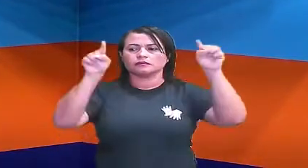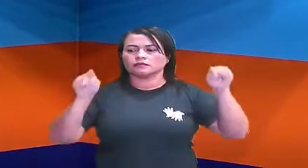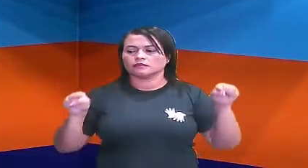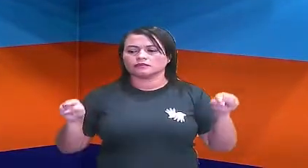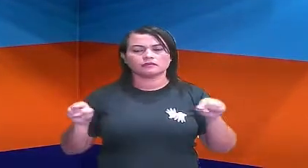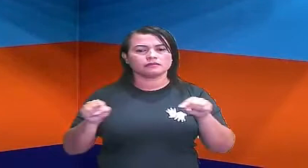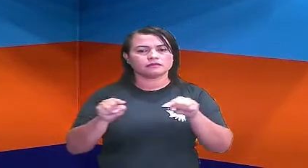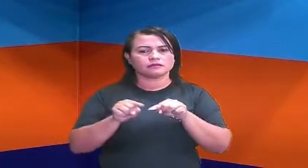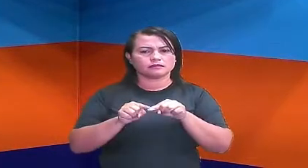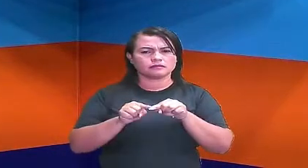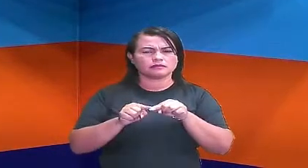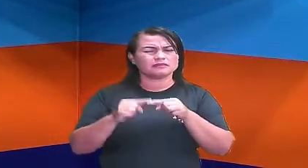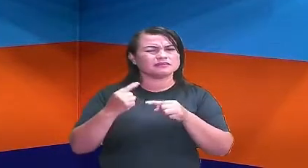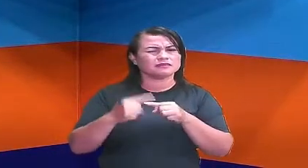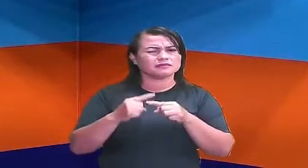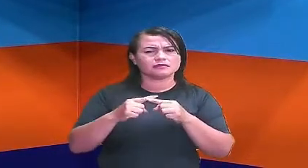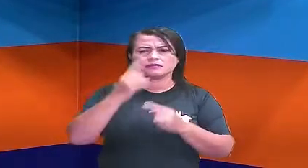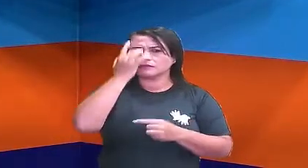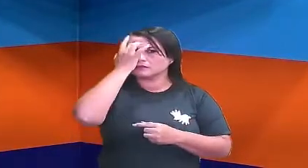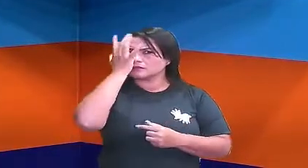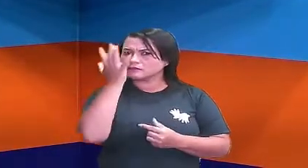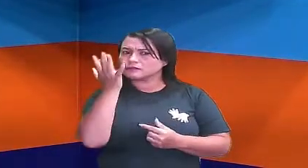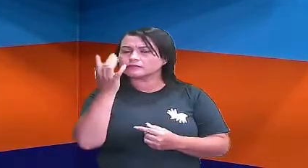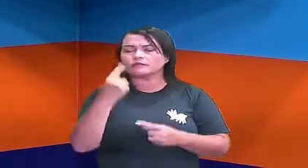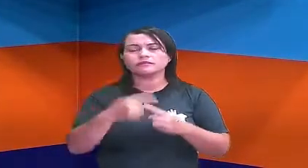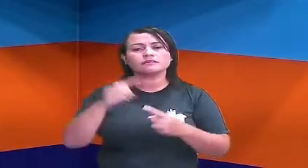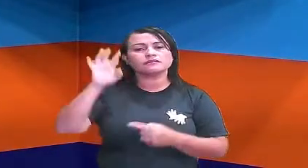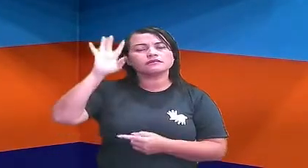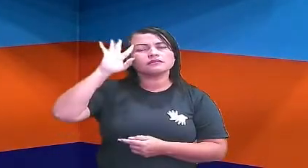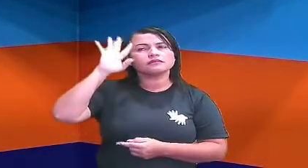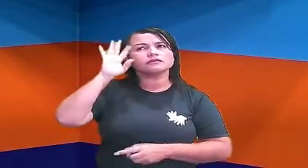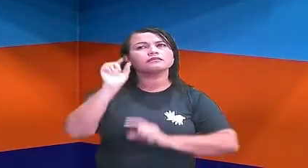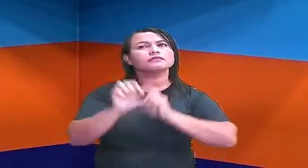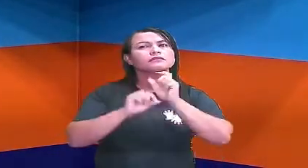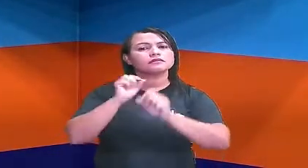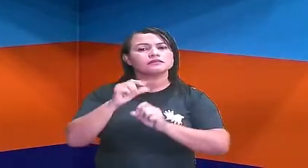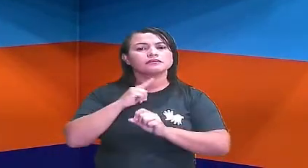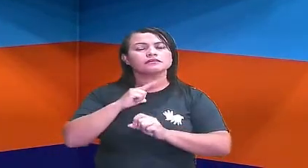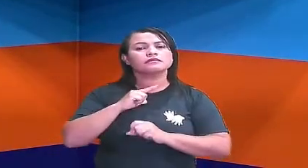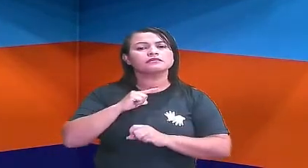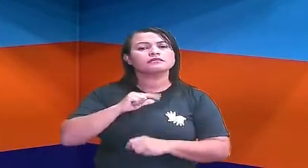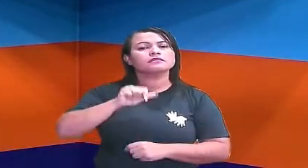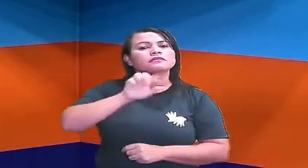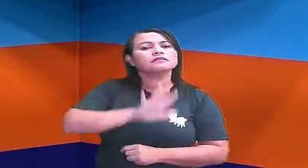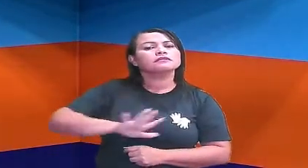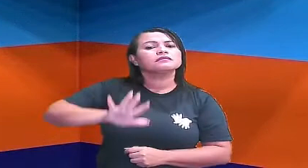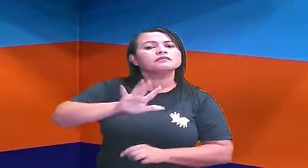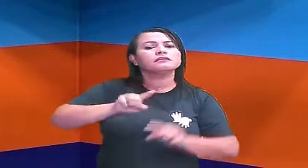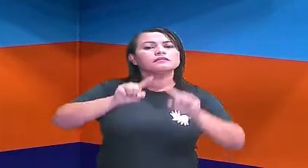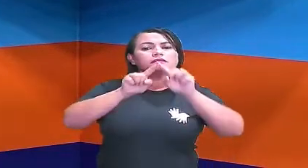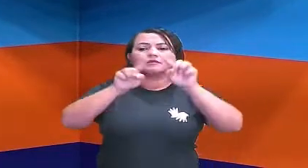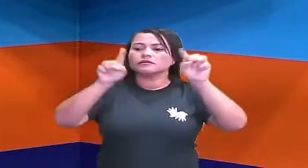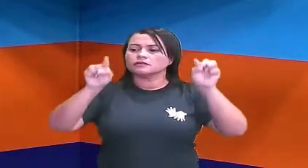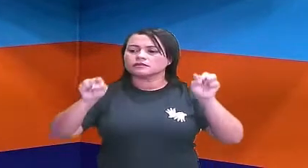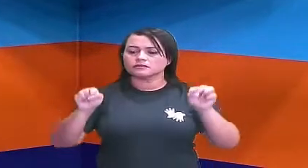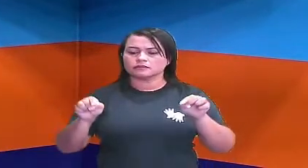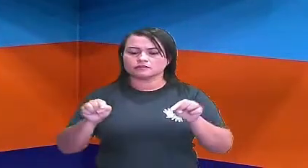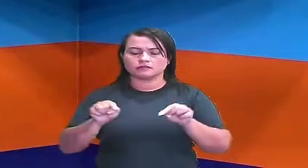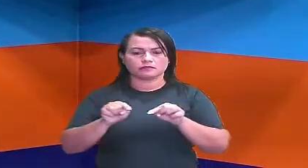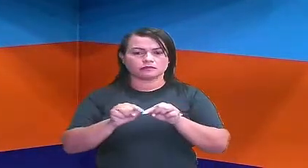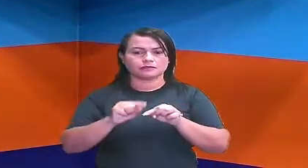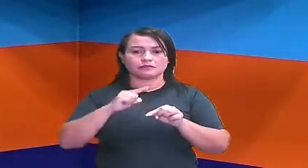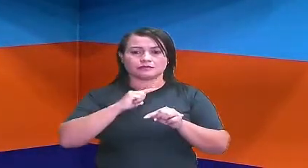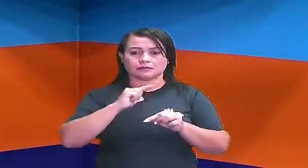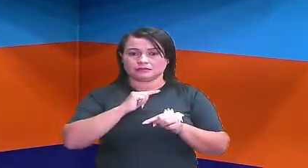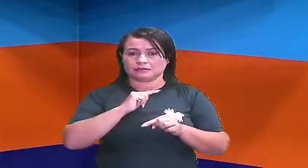retangular. Por que facilitar? Porque imagine que você tem aí uma área que seja o triplo disso aqui. Você vai